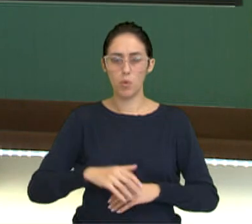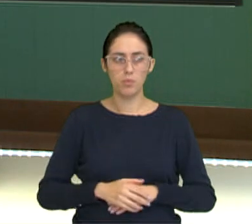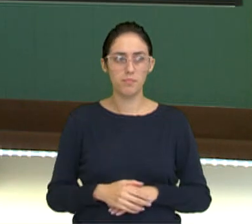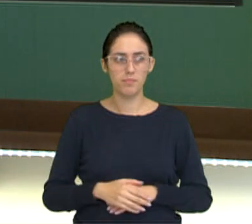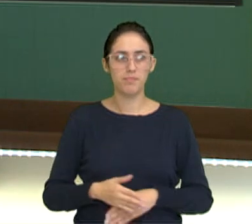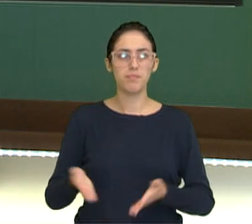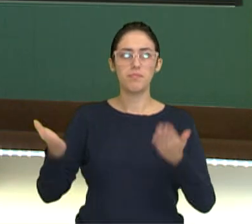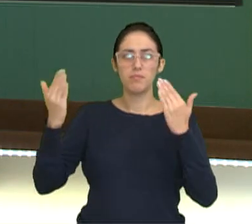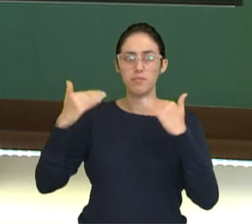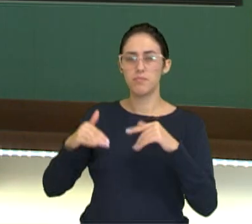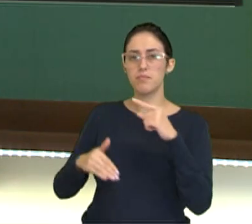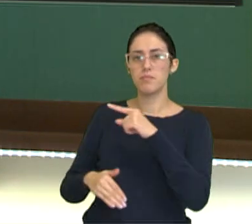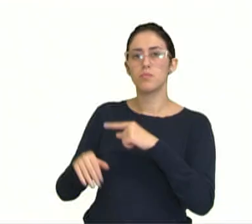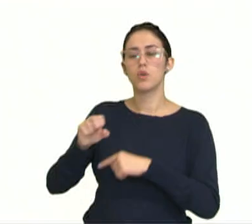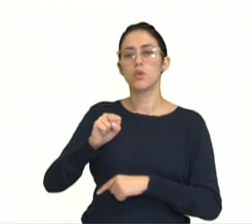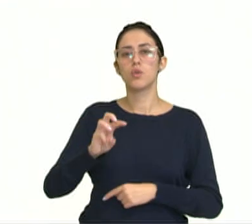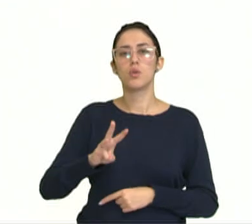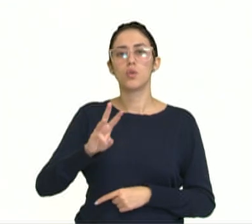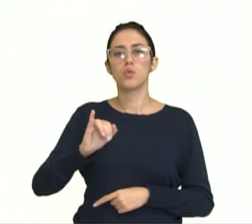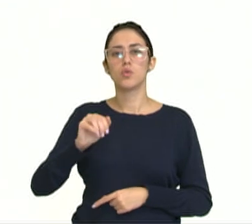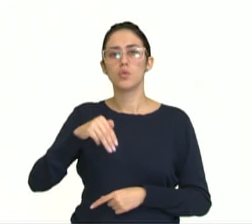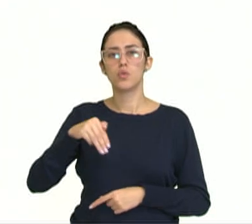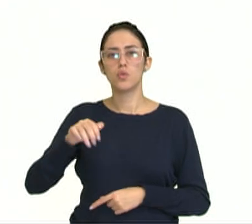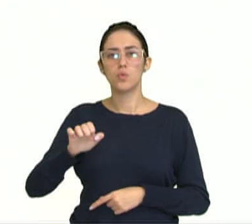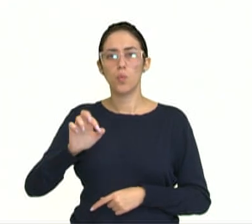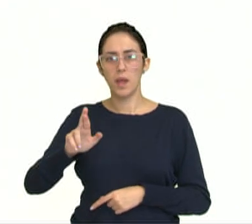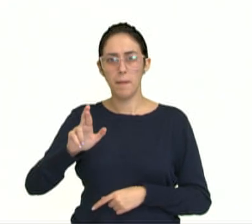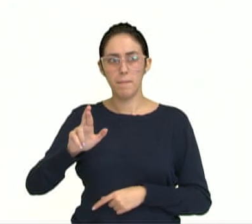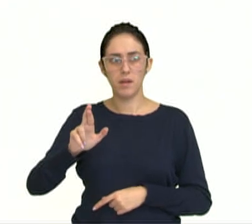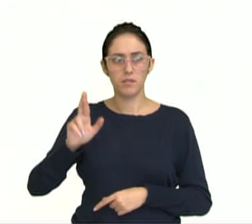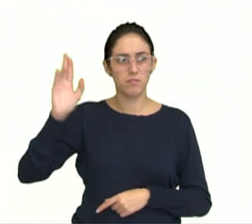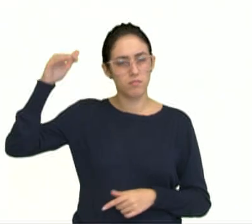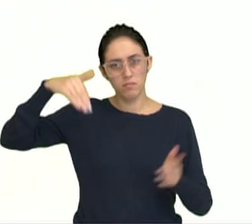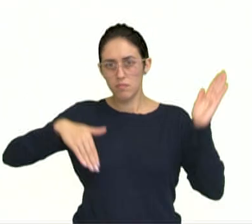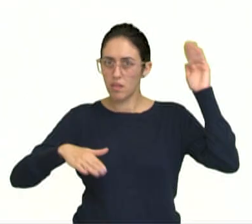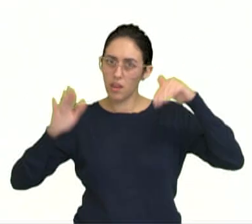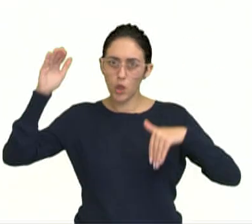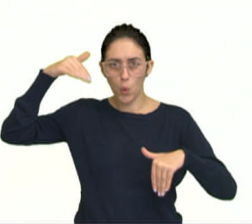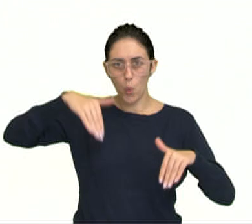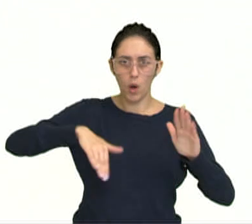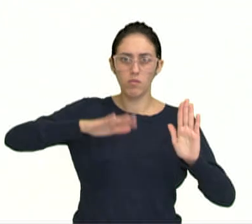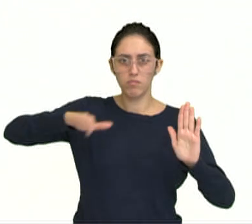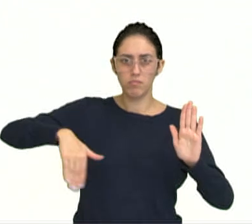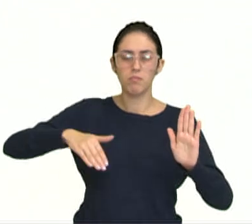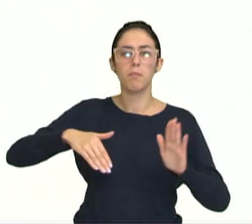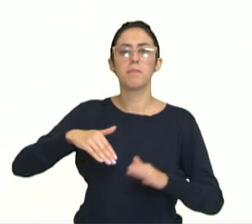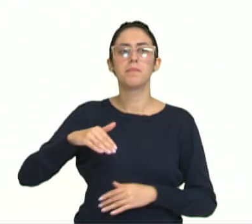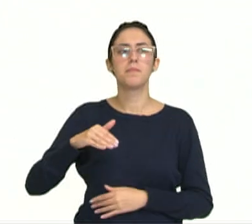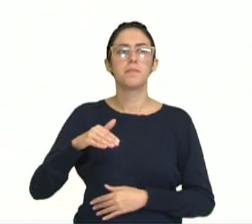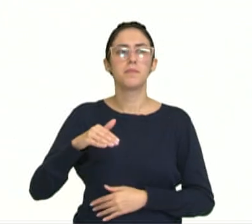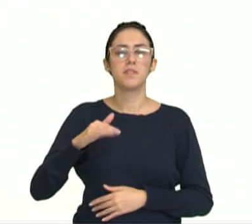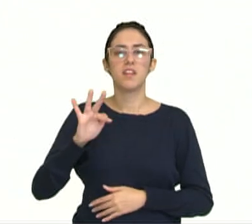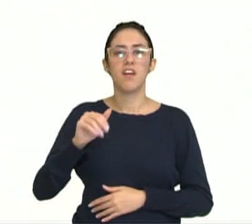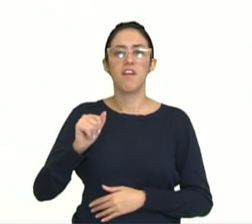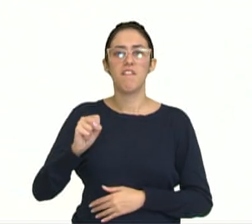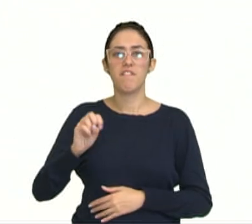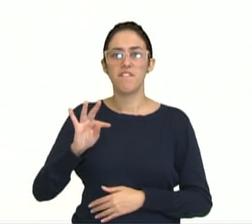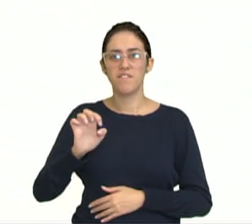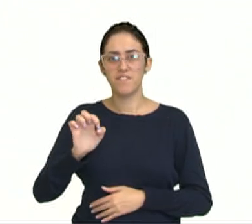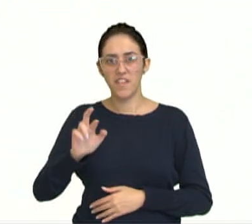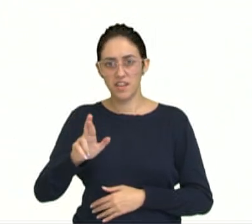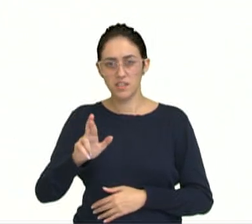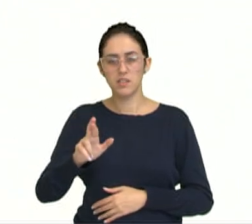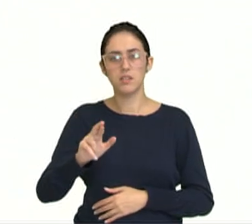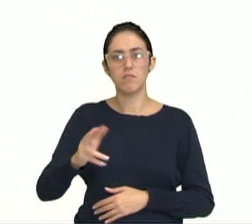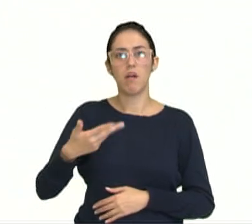questão do ER, né? Nadador, mais rápido. Aqui no caso equivale aos comparativos, né? Então,